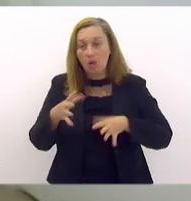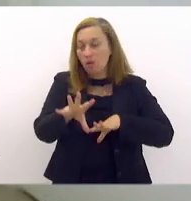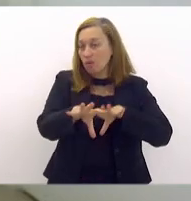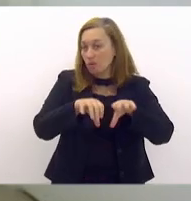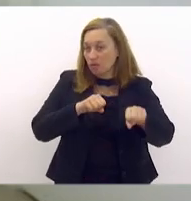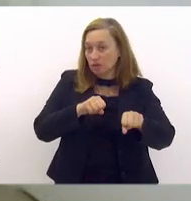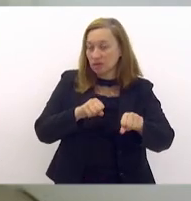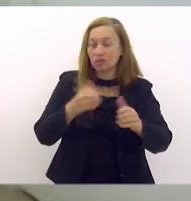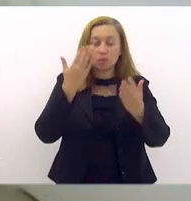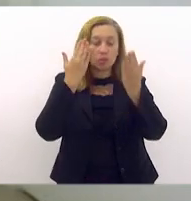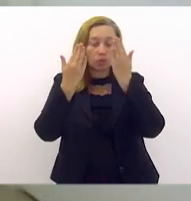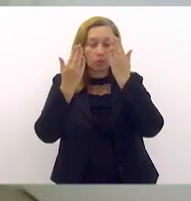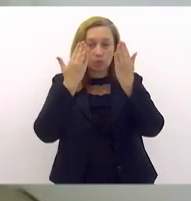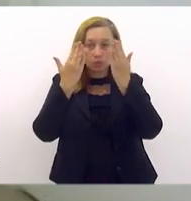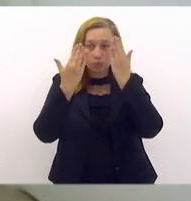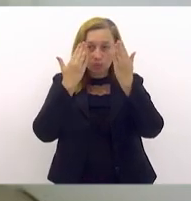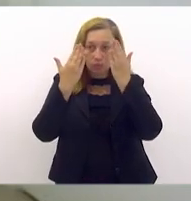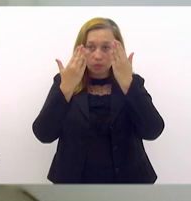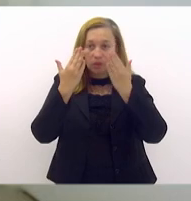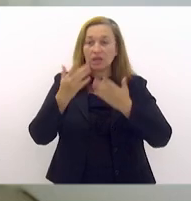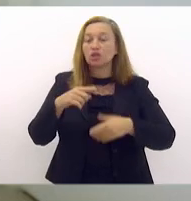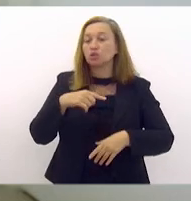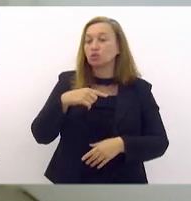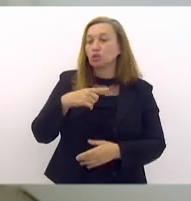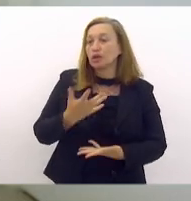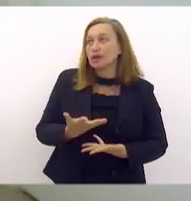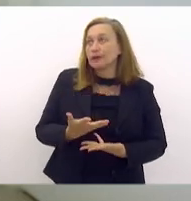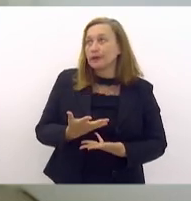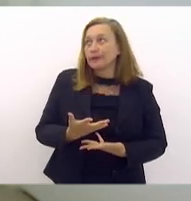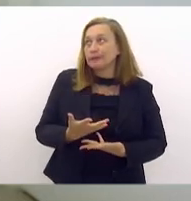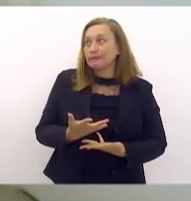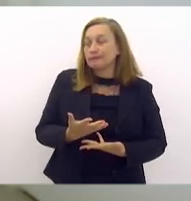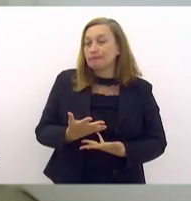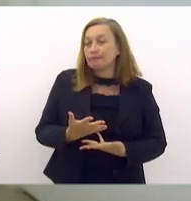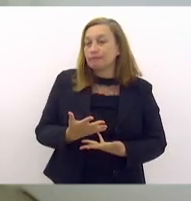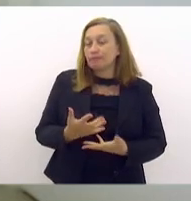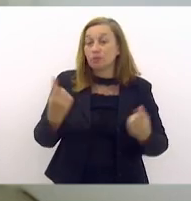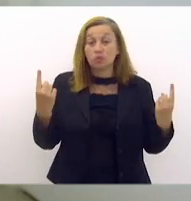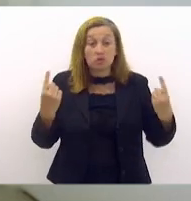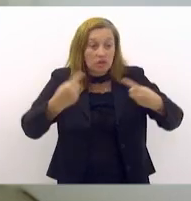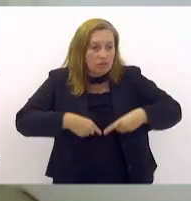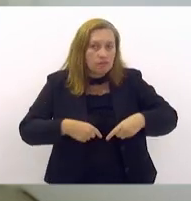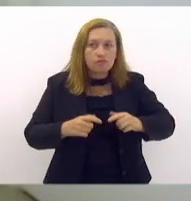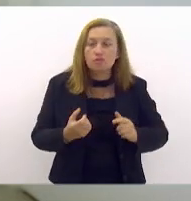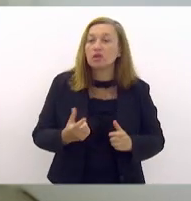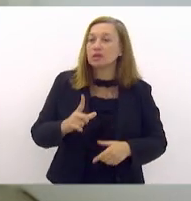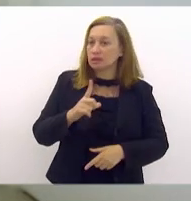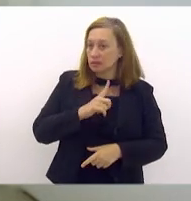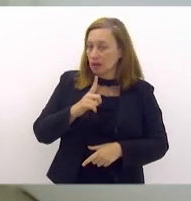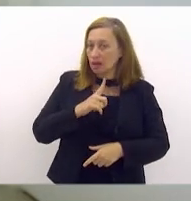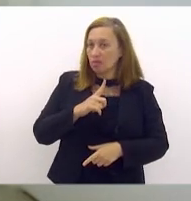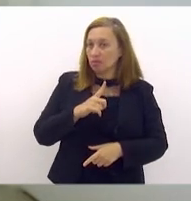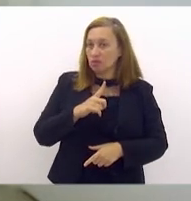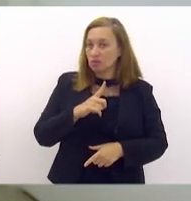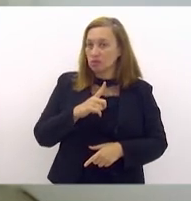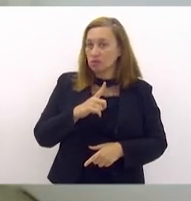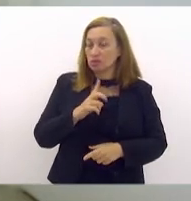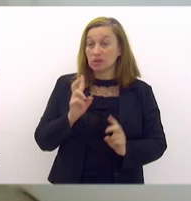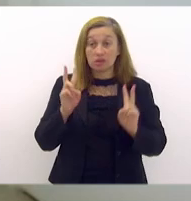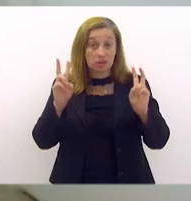como psicóloga e, sem dúvida, o maior desafio nesse